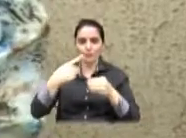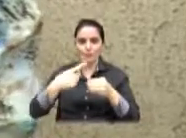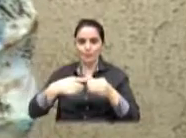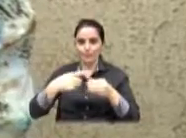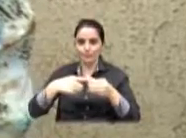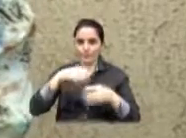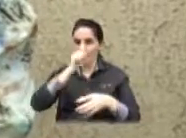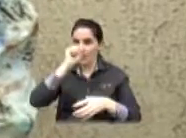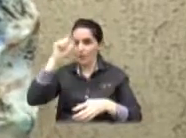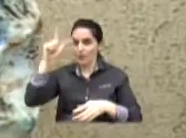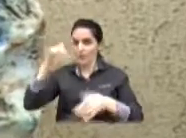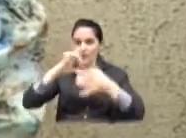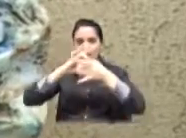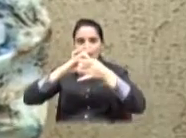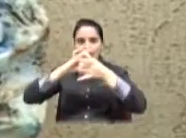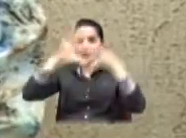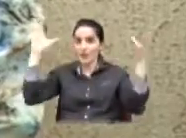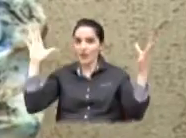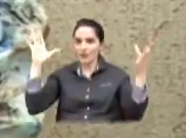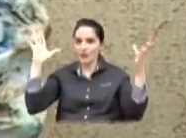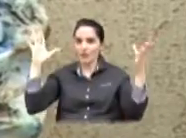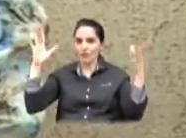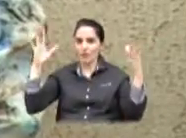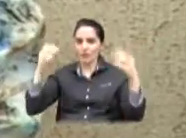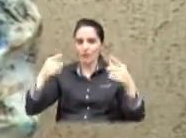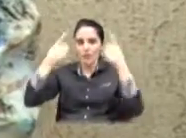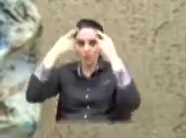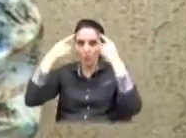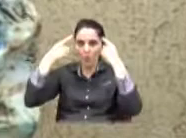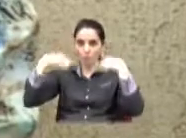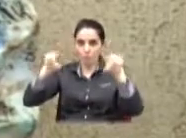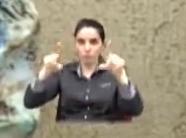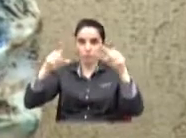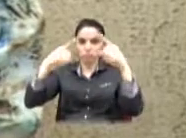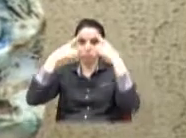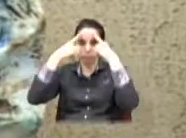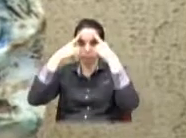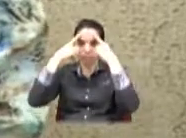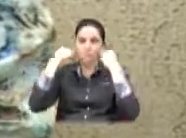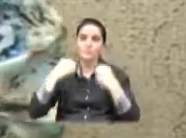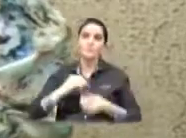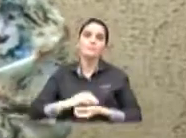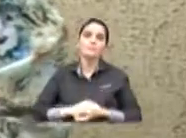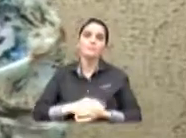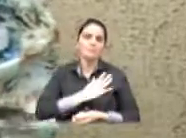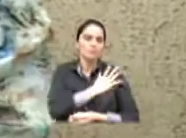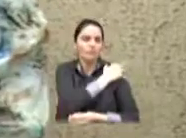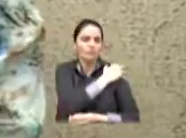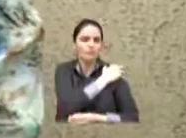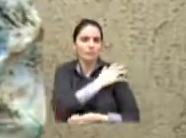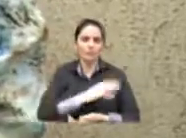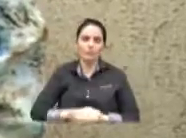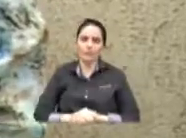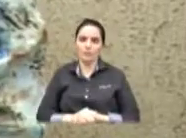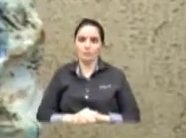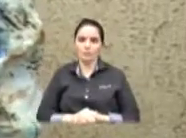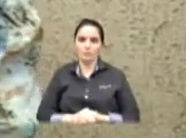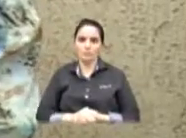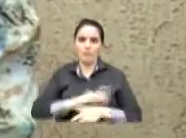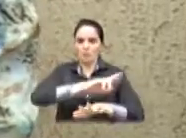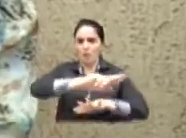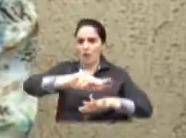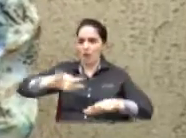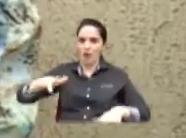iniciaremos agora no dia 2 de maio com a apresentações artísticas do evento